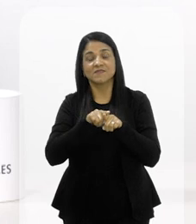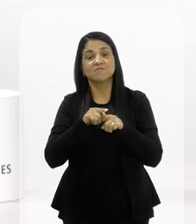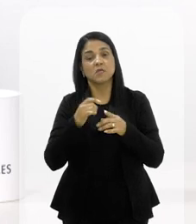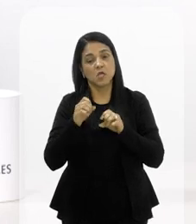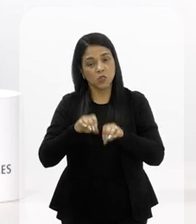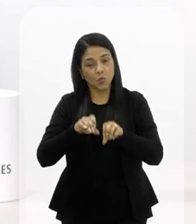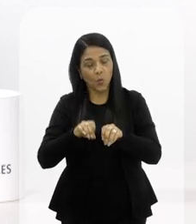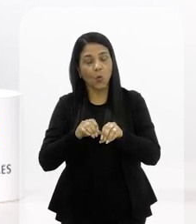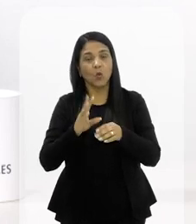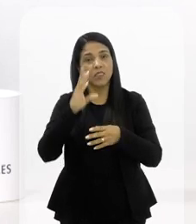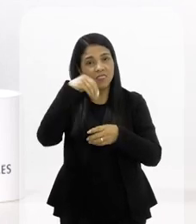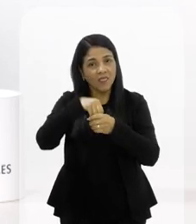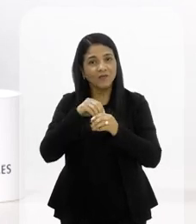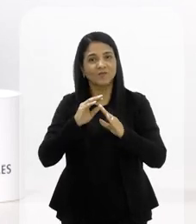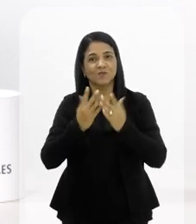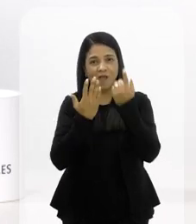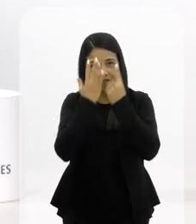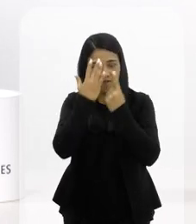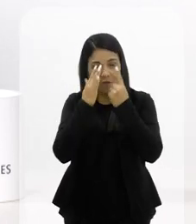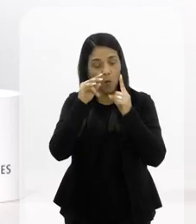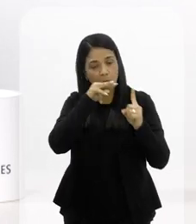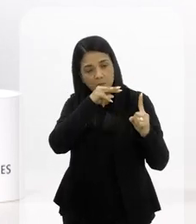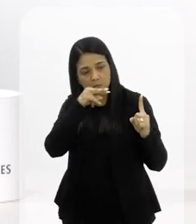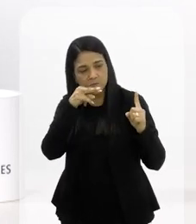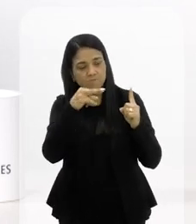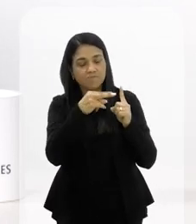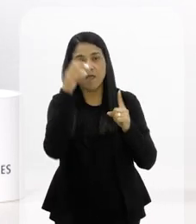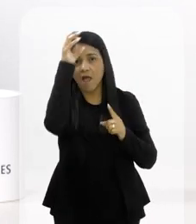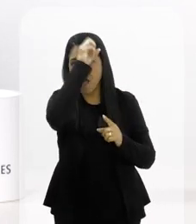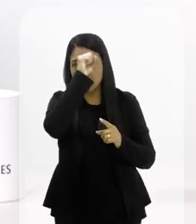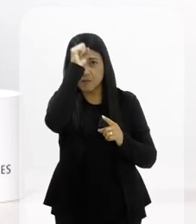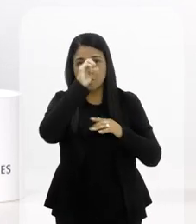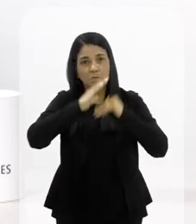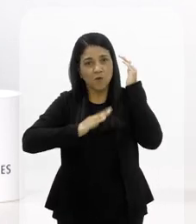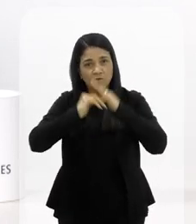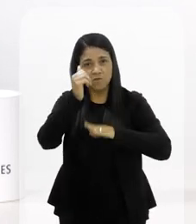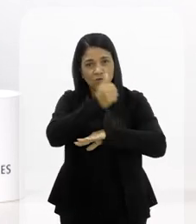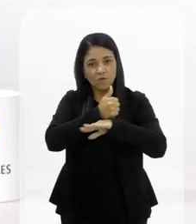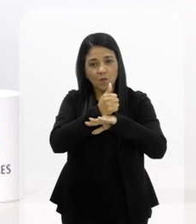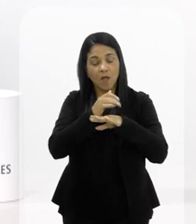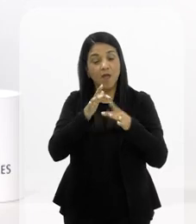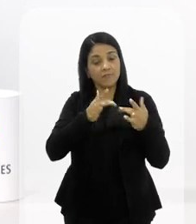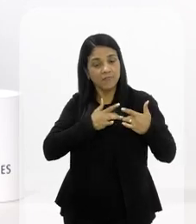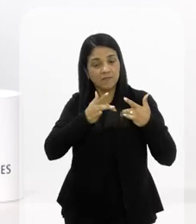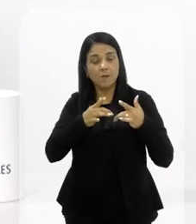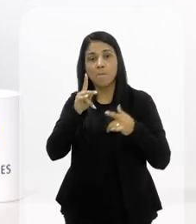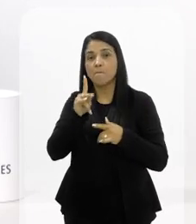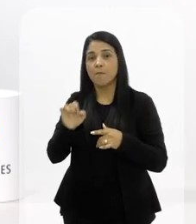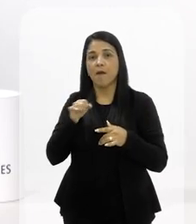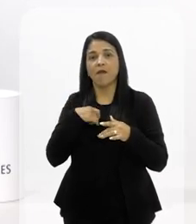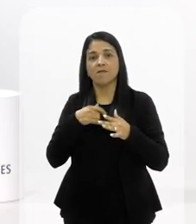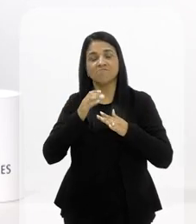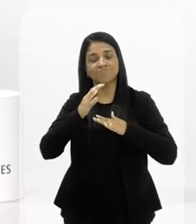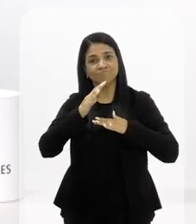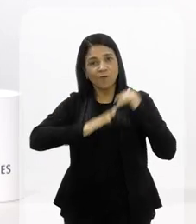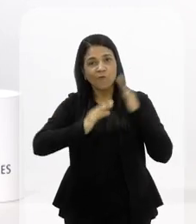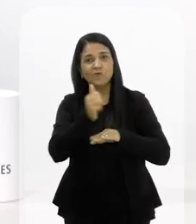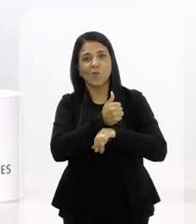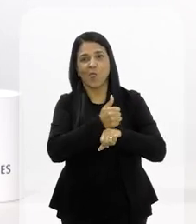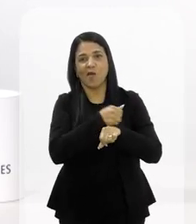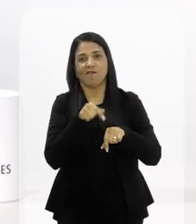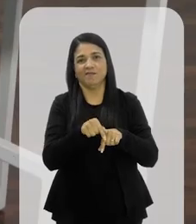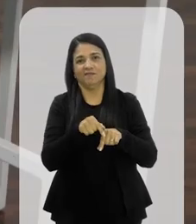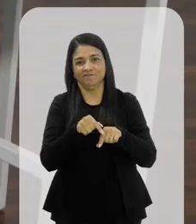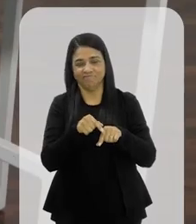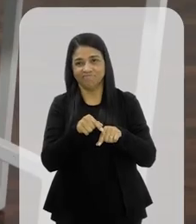e eu aprendi a ver a perspectiva do carnaval sobre o lado profissional vendo a dedicação que o meu pai tinha pelo Ofício coisa que